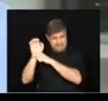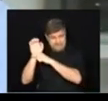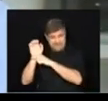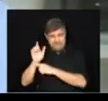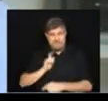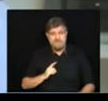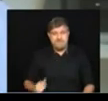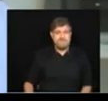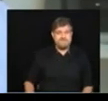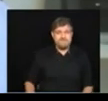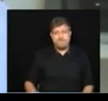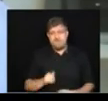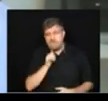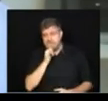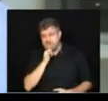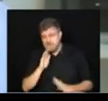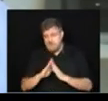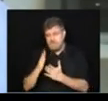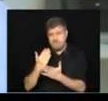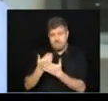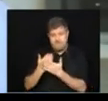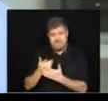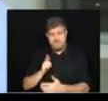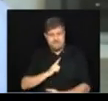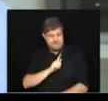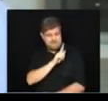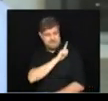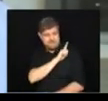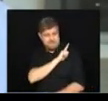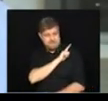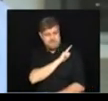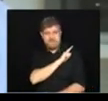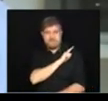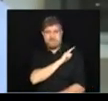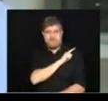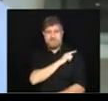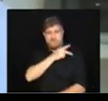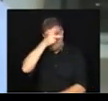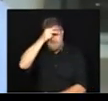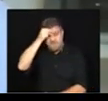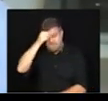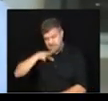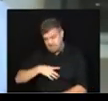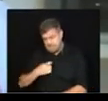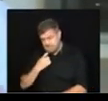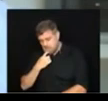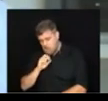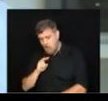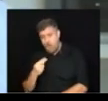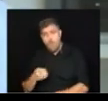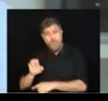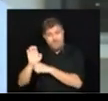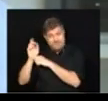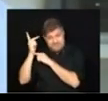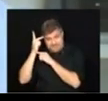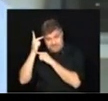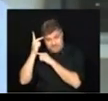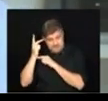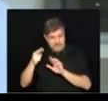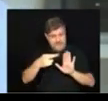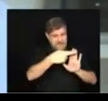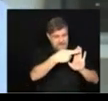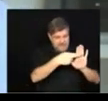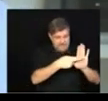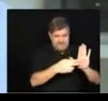seja ela de gerenciamento municipal, estadual, as medidas, os protocolos de